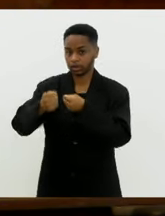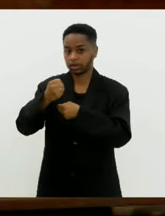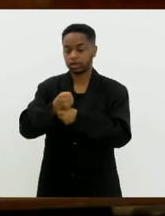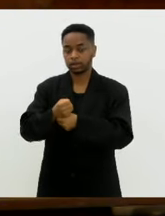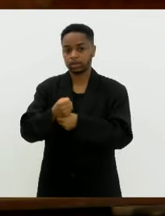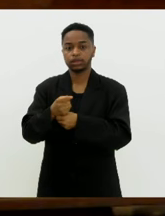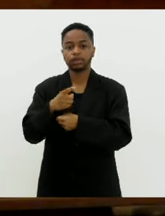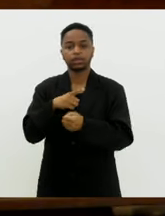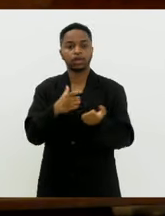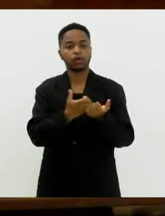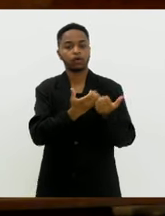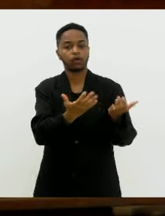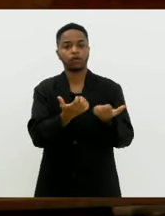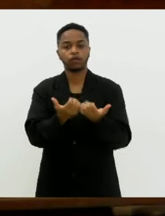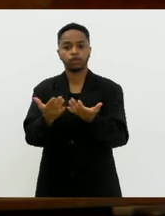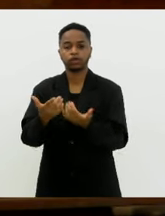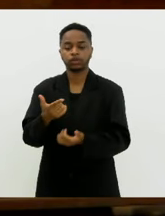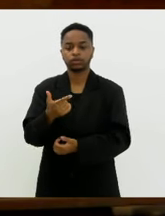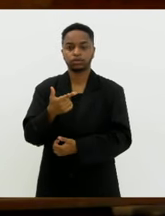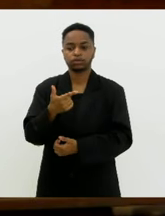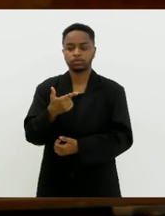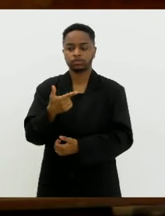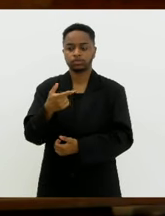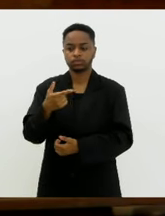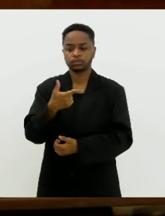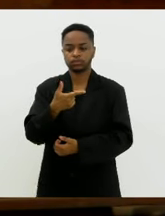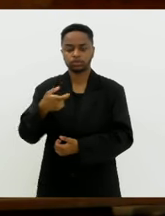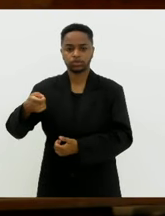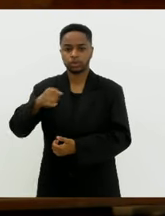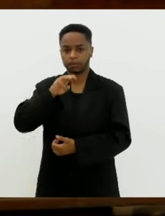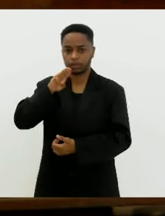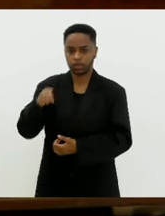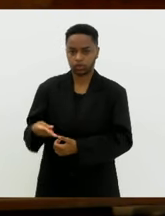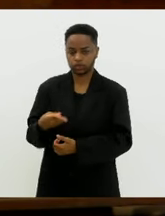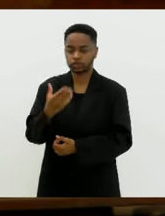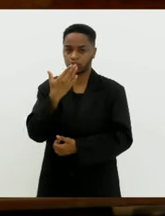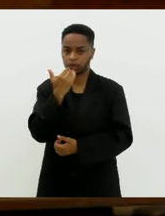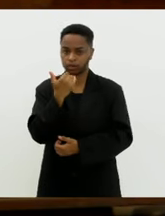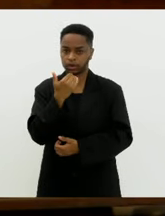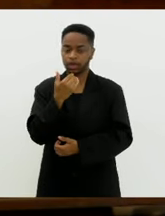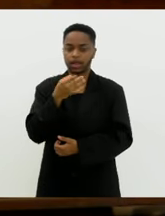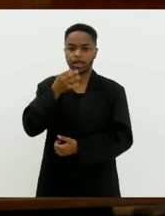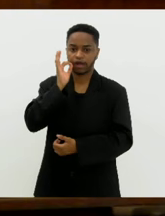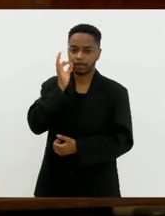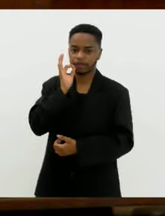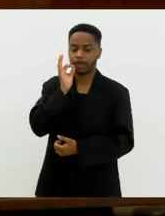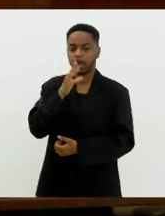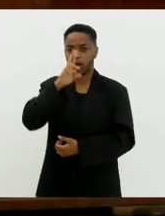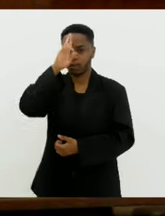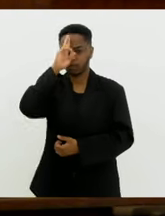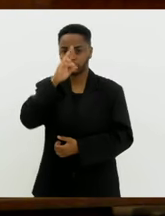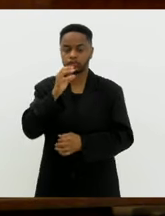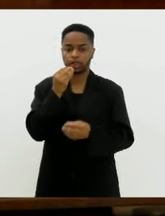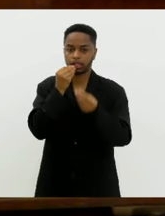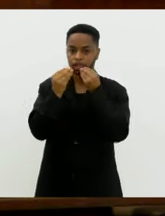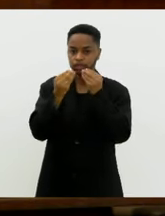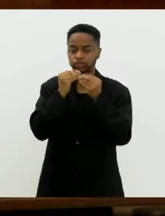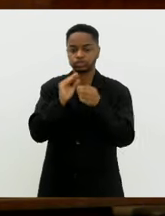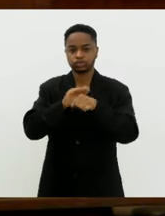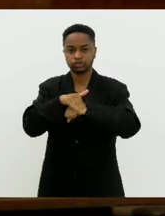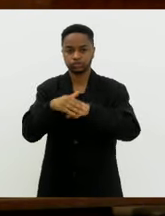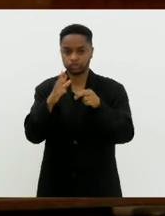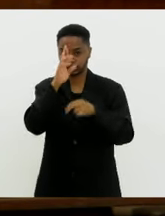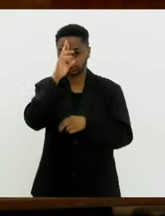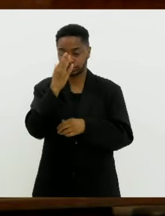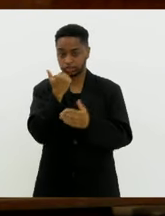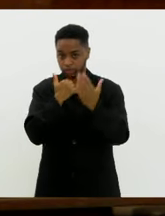de 11 milhões de refeições, entre cafés da manhã, almoço, lanche e janta, pelos programas do Governo